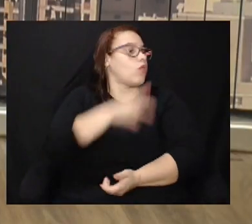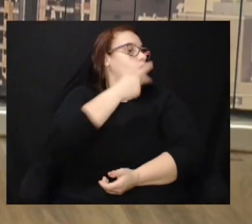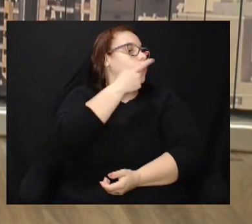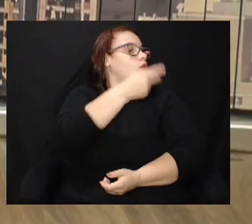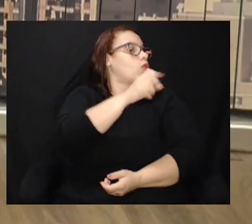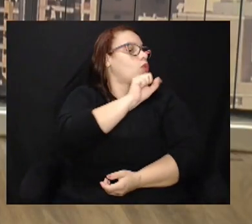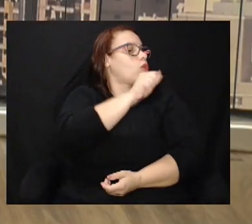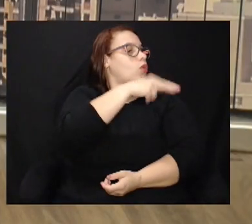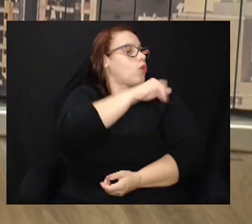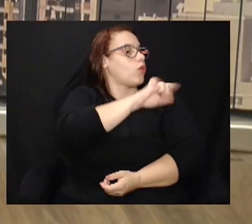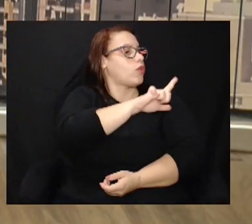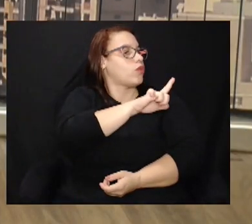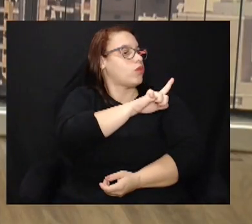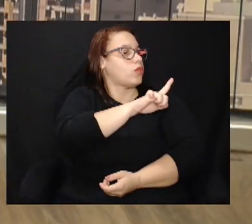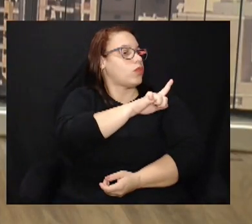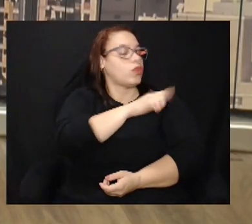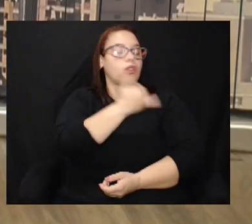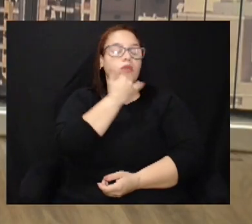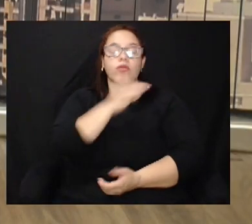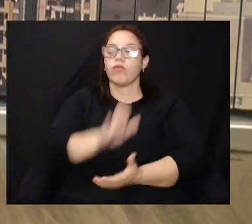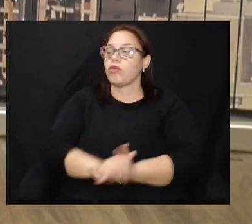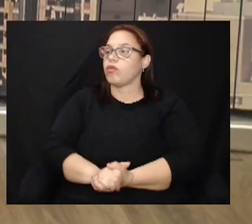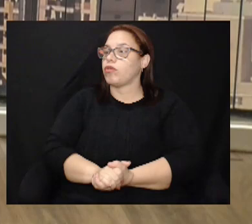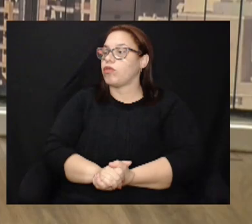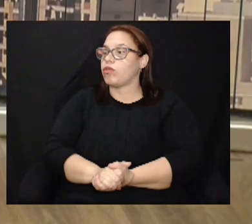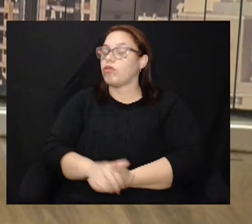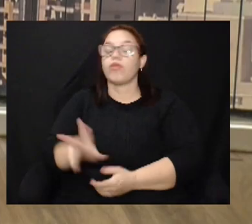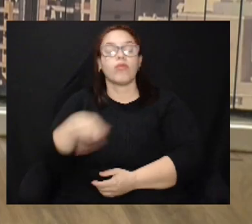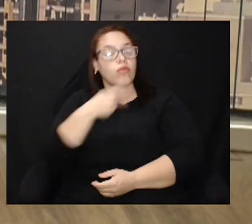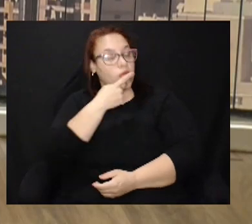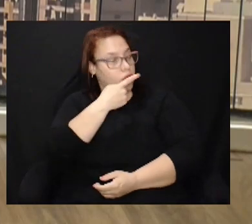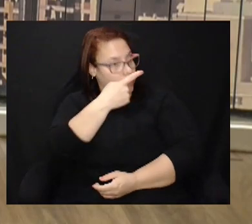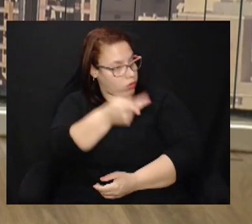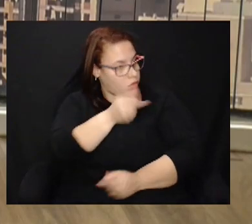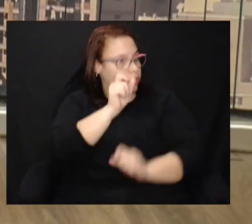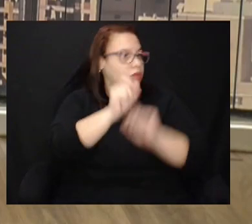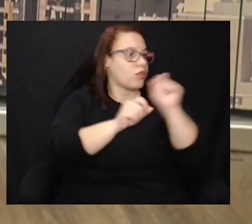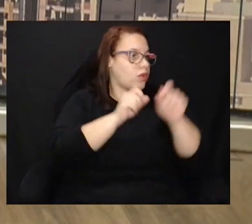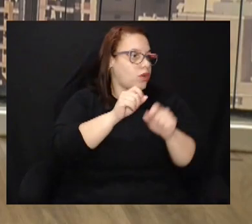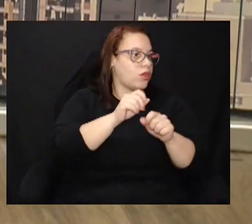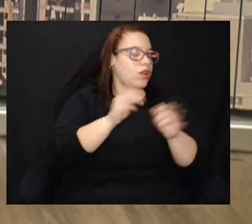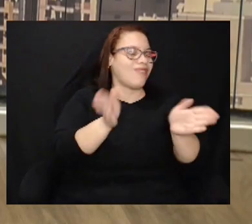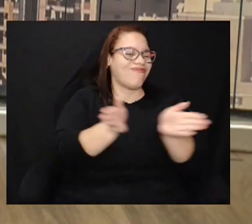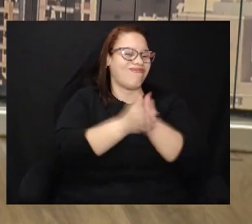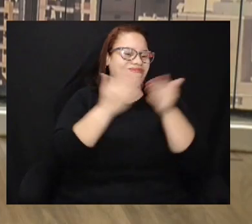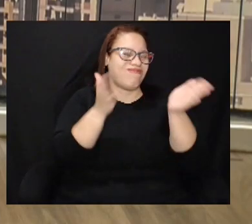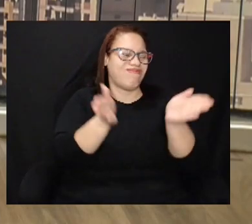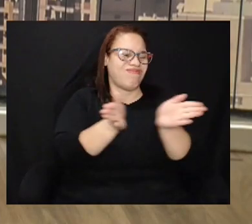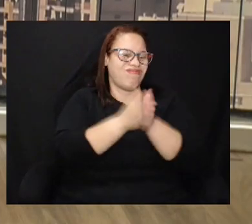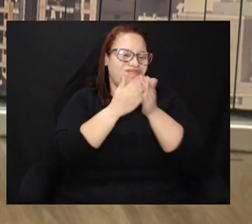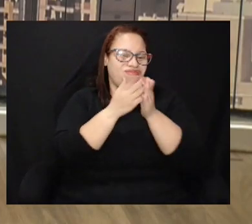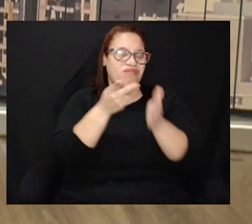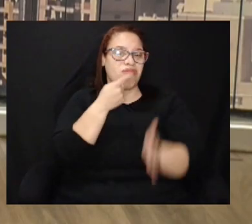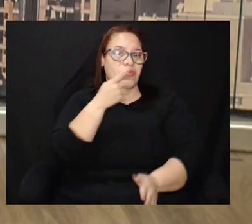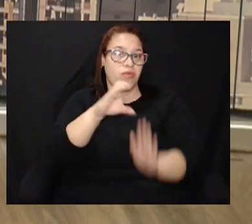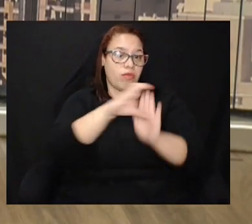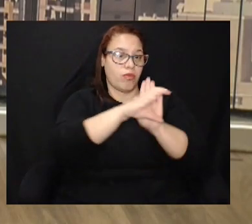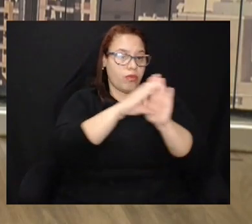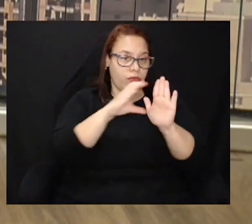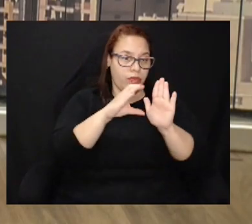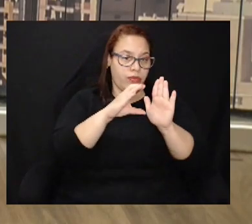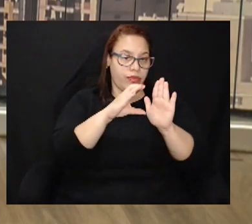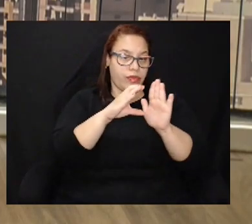é um custo de todos. Você falou, inclusive, essa questão do empobrecimento. Você traz nesse capítulo justamente